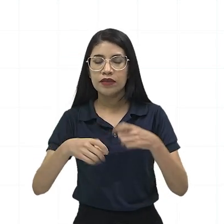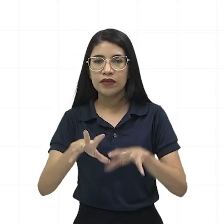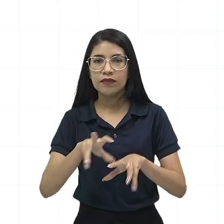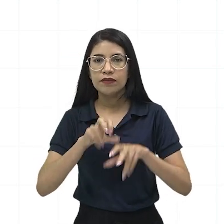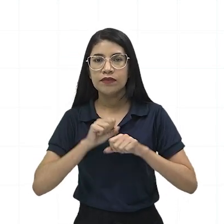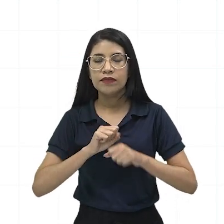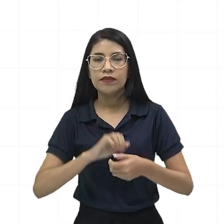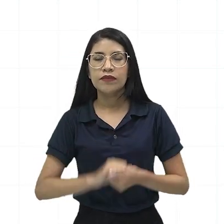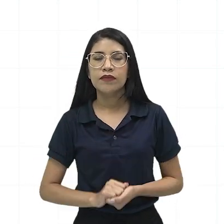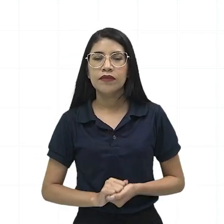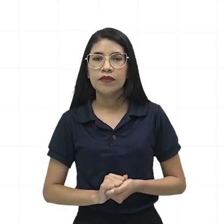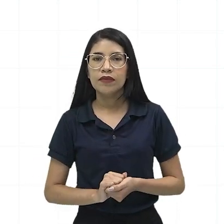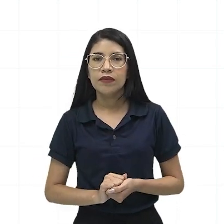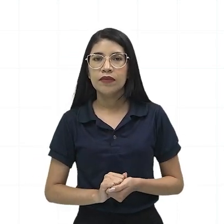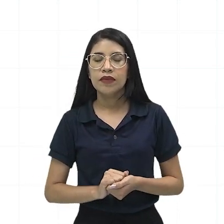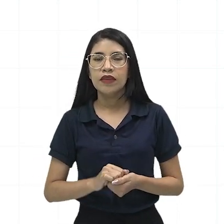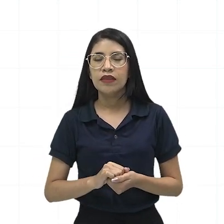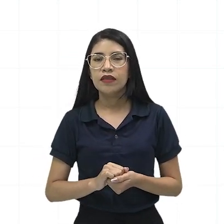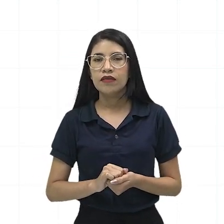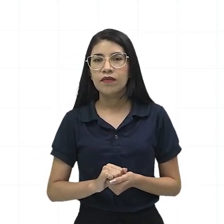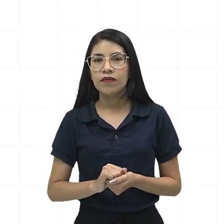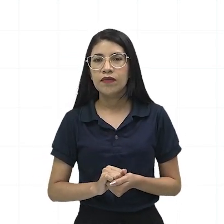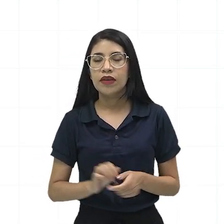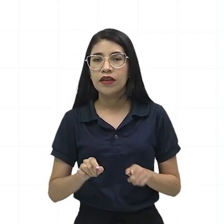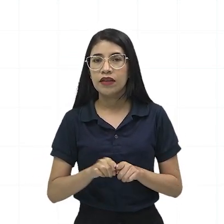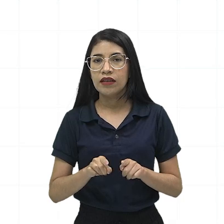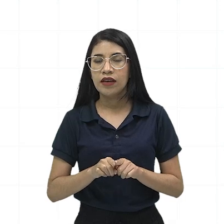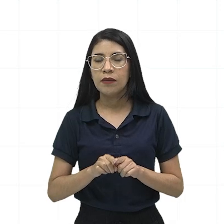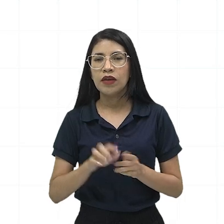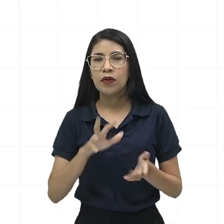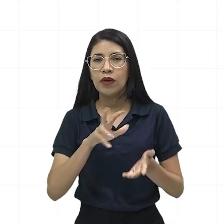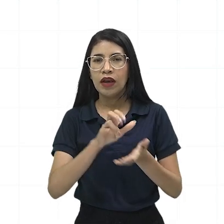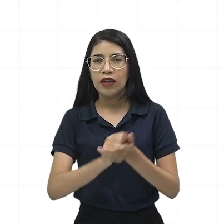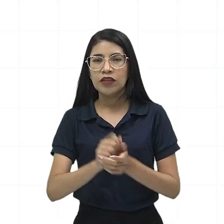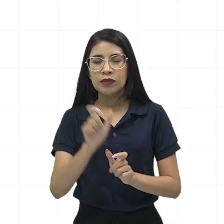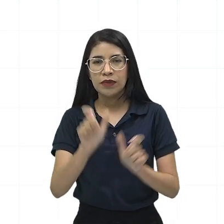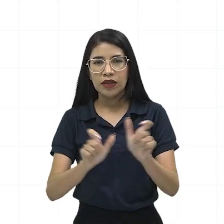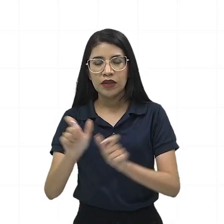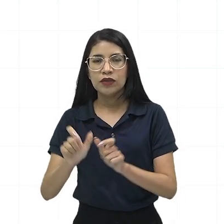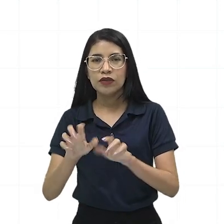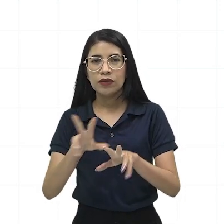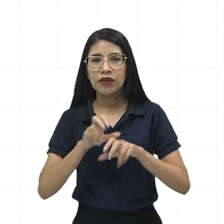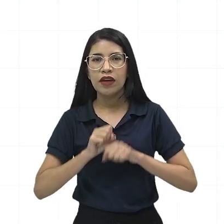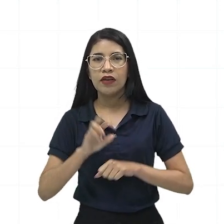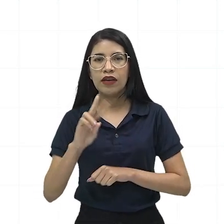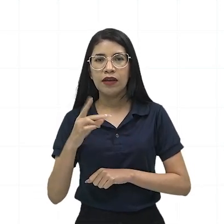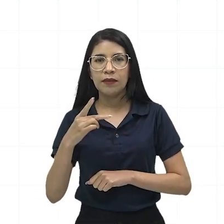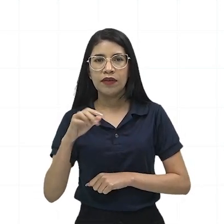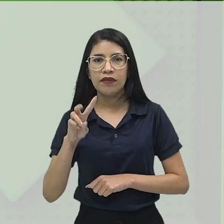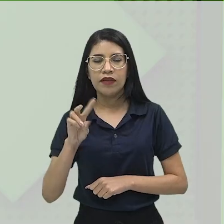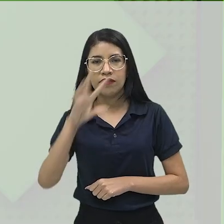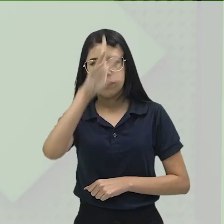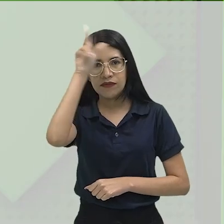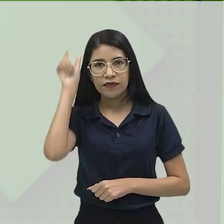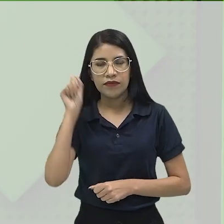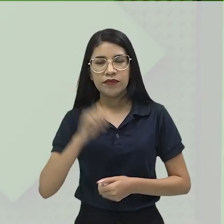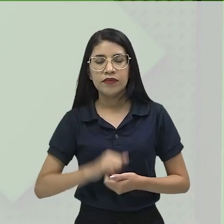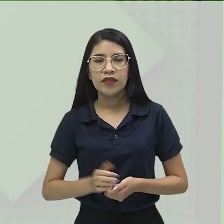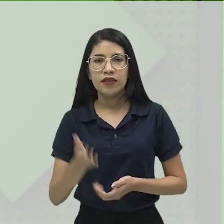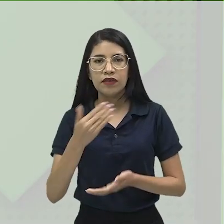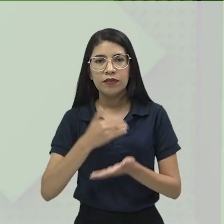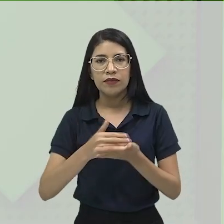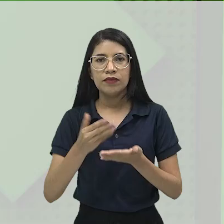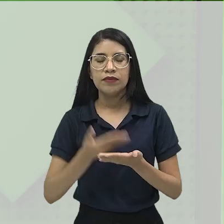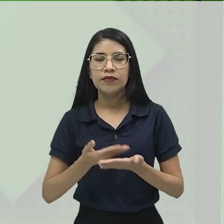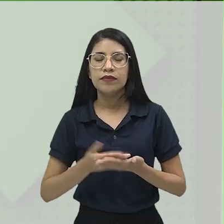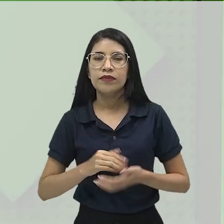sexualmente transmissíveis, IST, e incidência de casos de HPV no Amazonas. Então vamos à